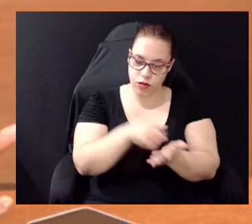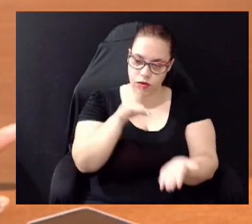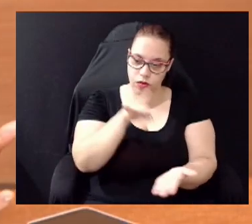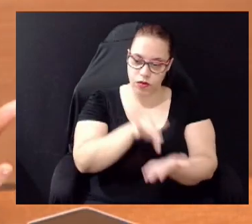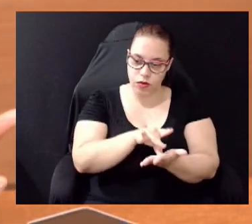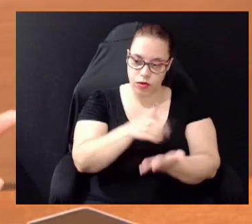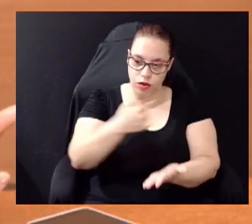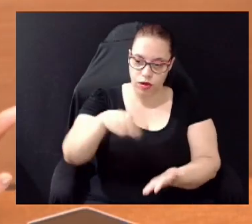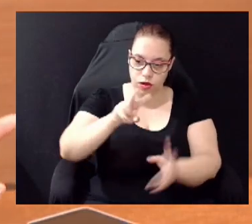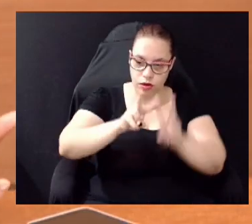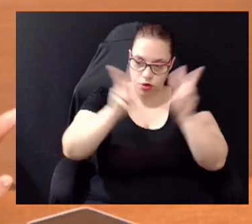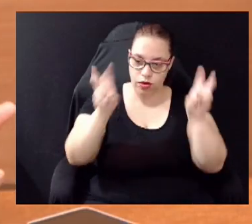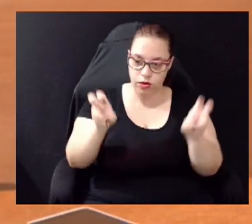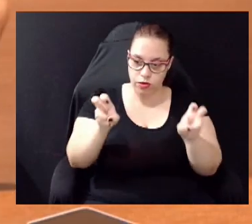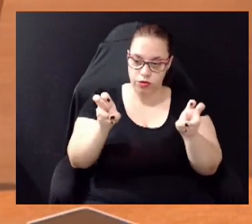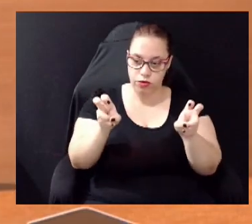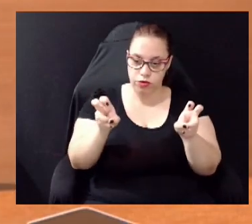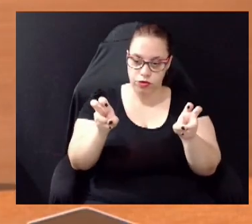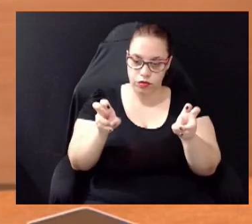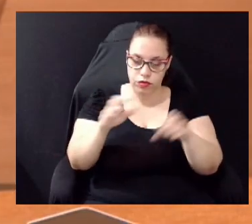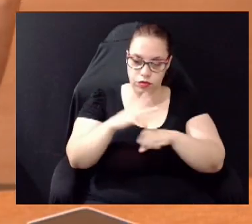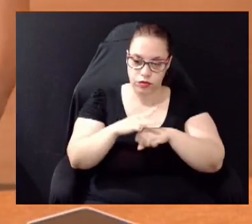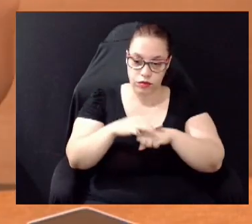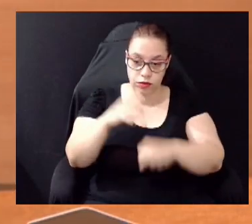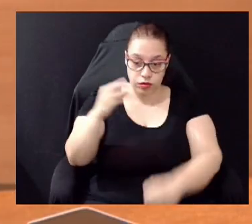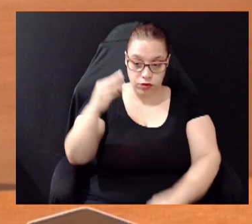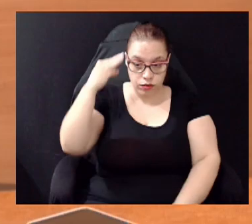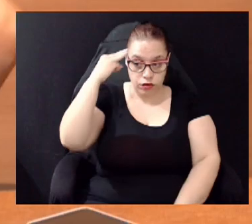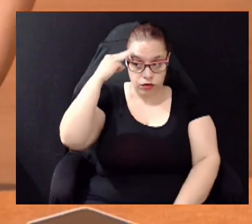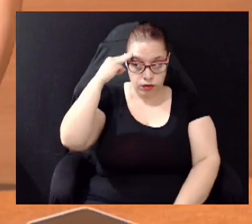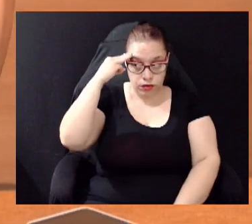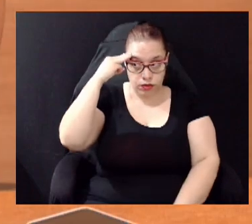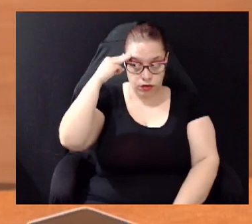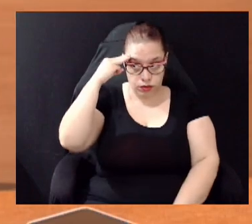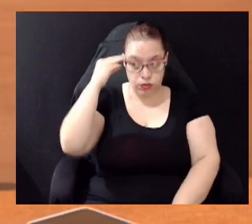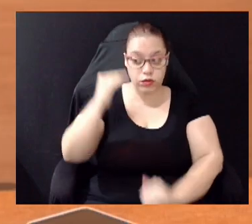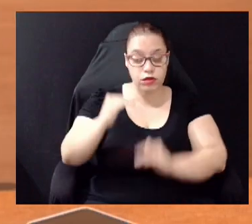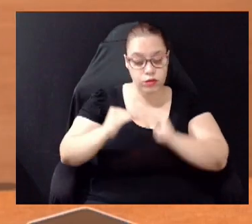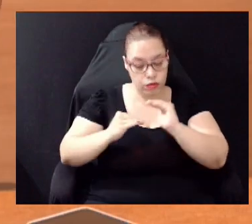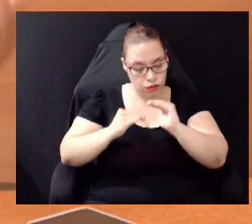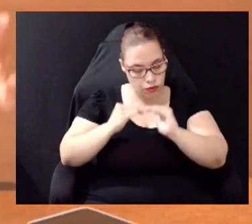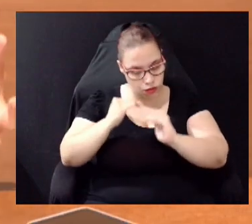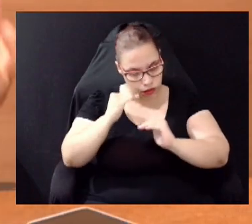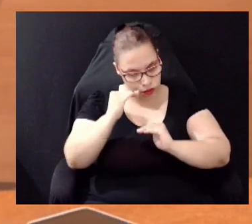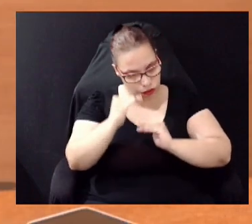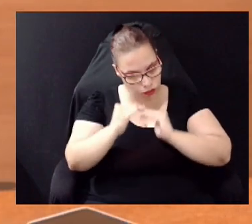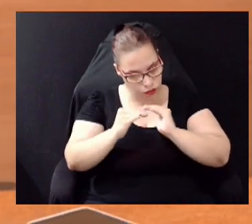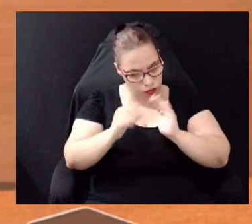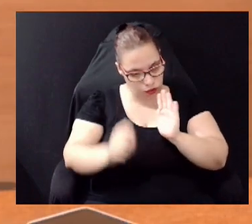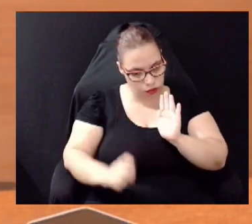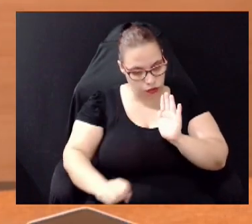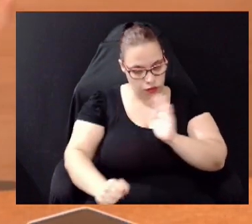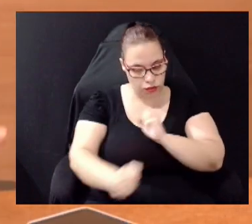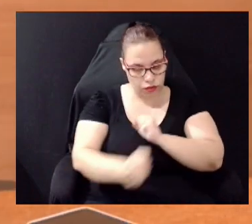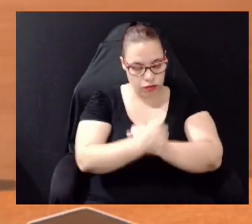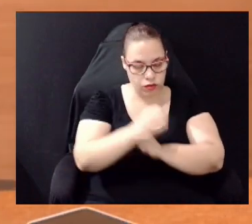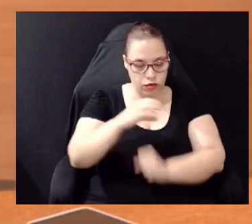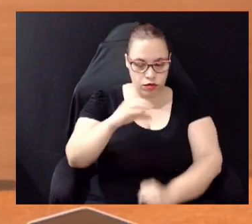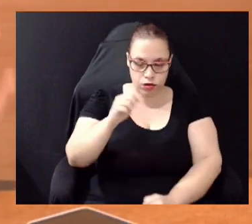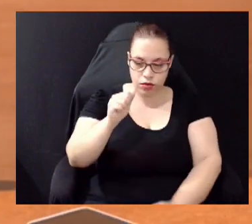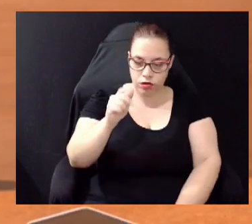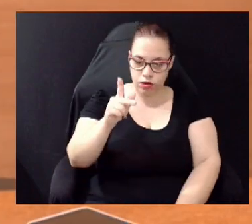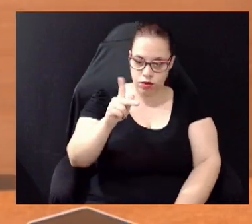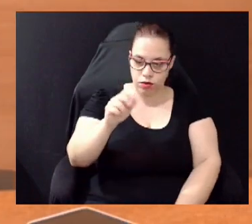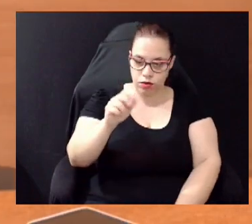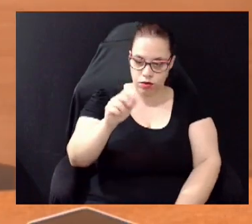tema, que é o tema do adoecimento mental, que nós temos que elaborar sobre eles também, a defesa dos CAPs, do Serviço de Atenção